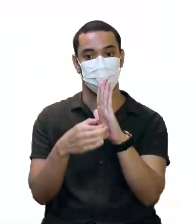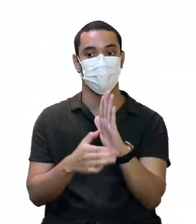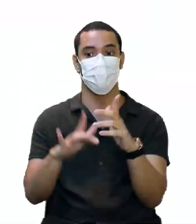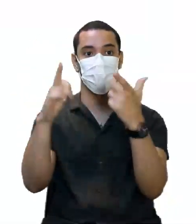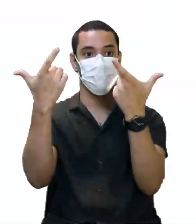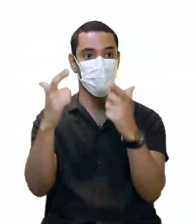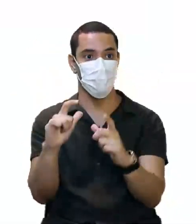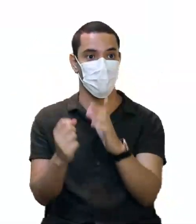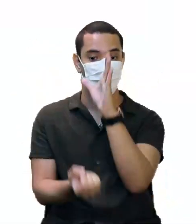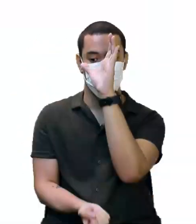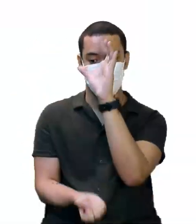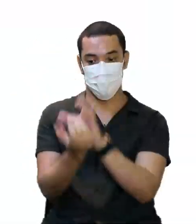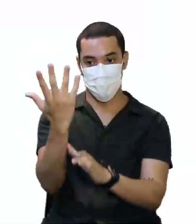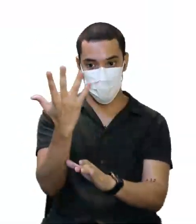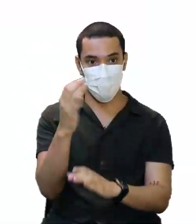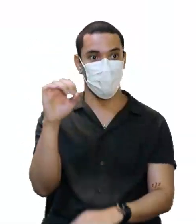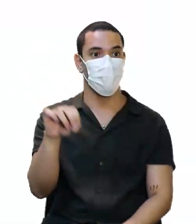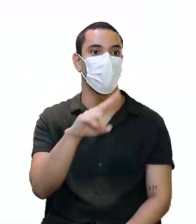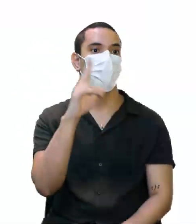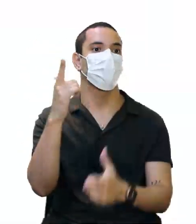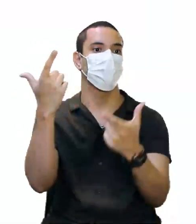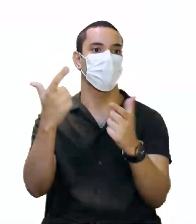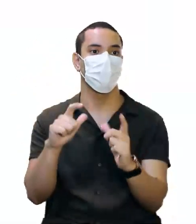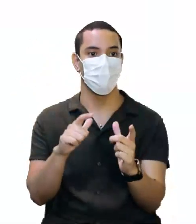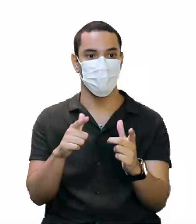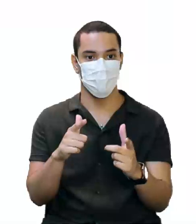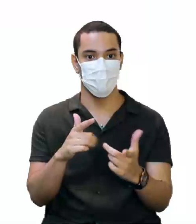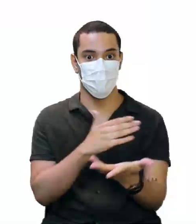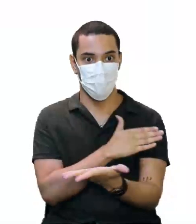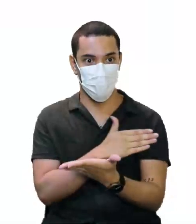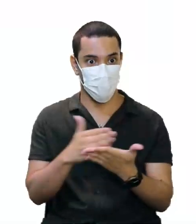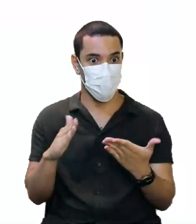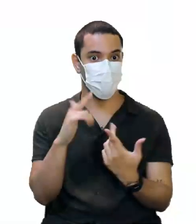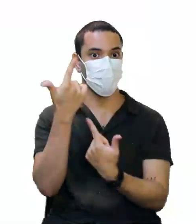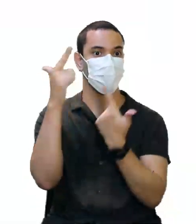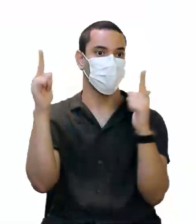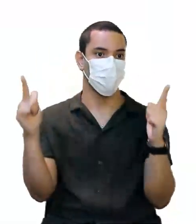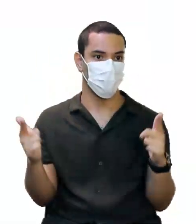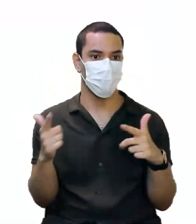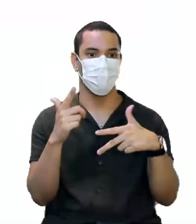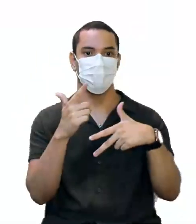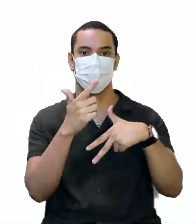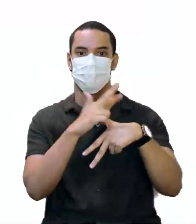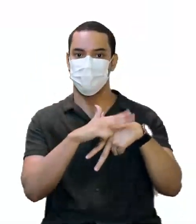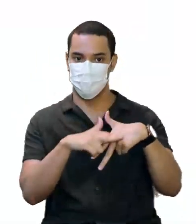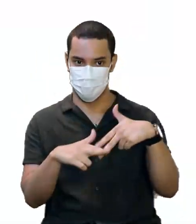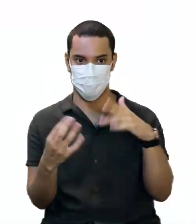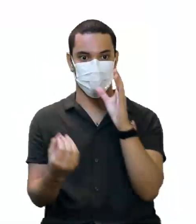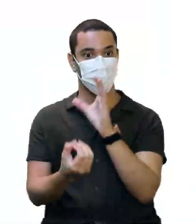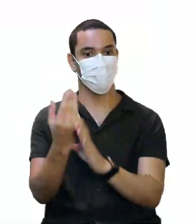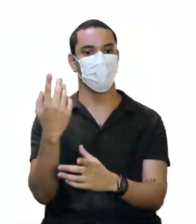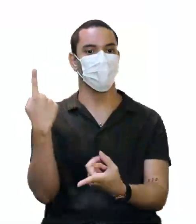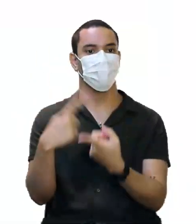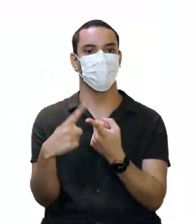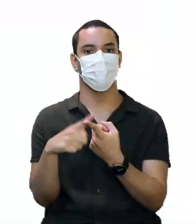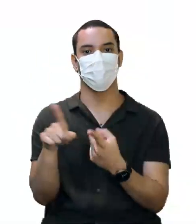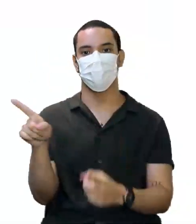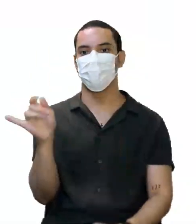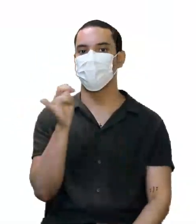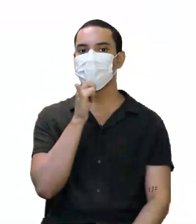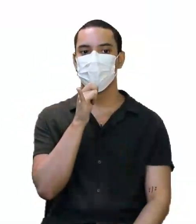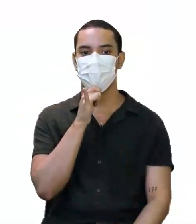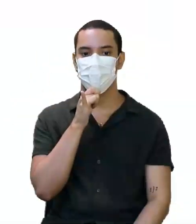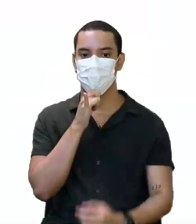onde derivaram, de onde surgiram os outros, o outro gênero que surgiu. No caso, depois